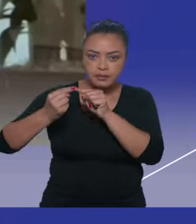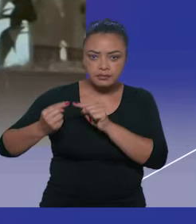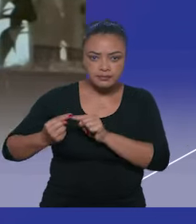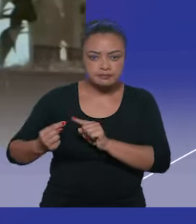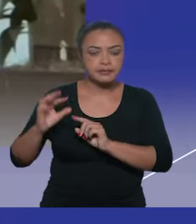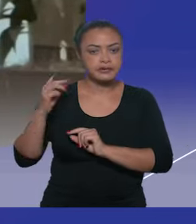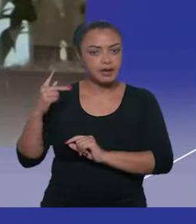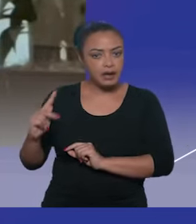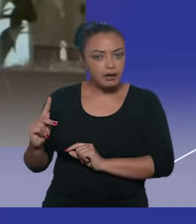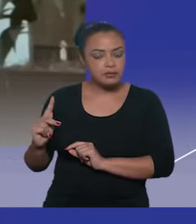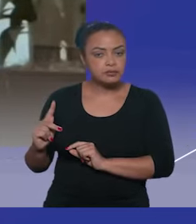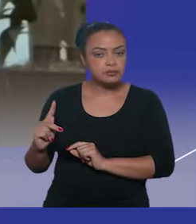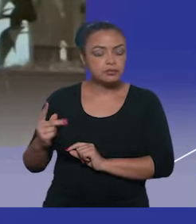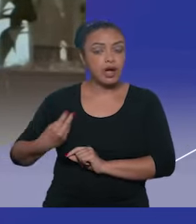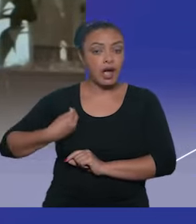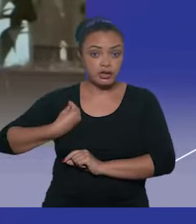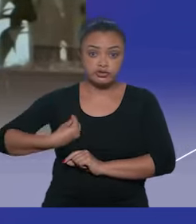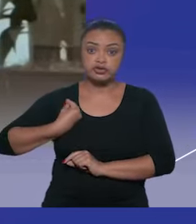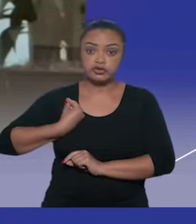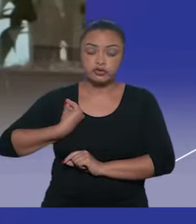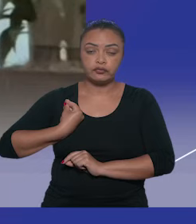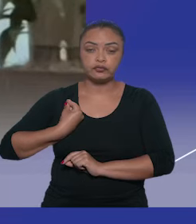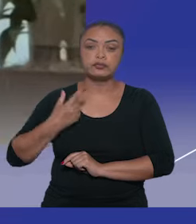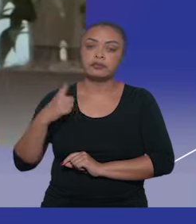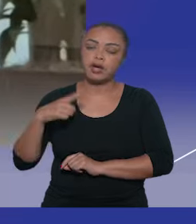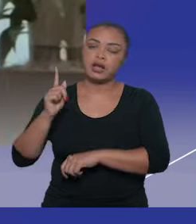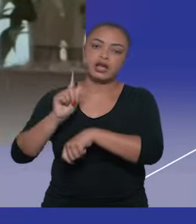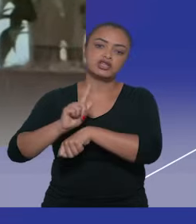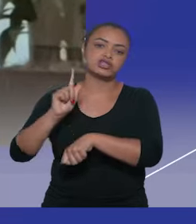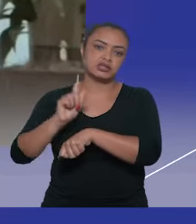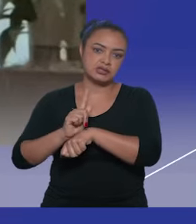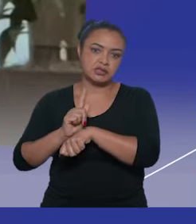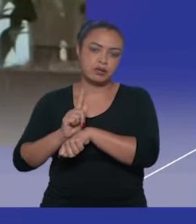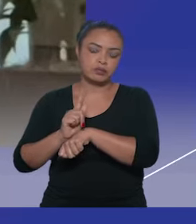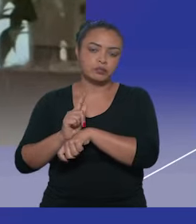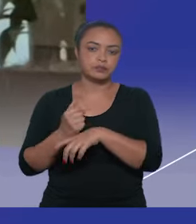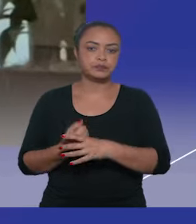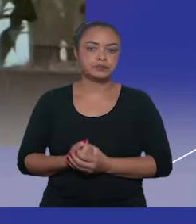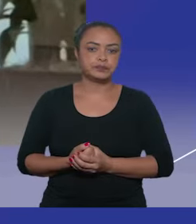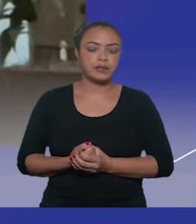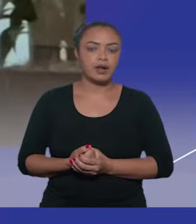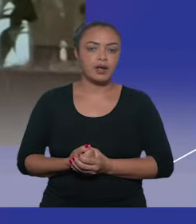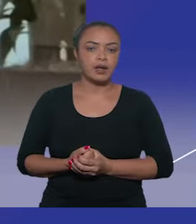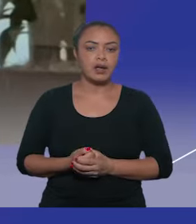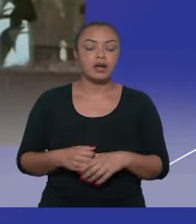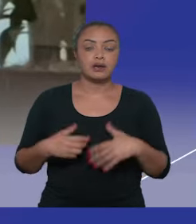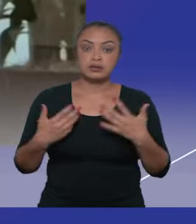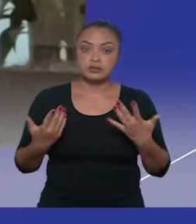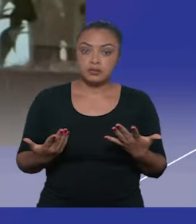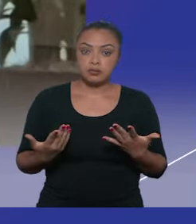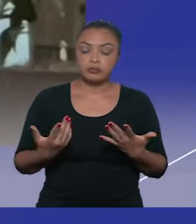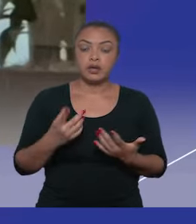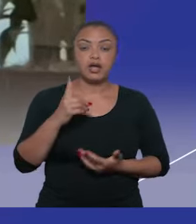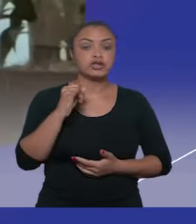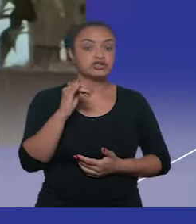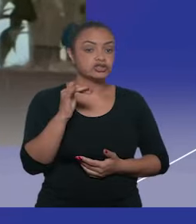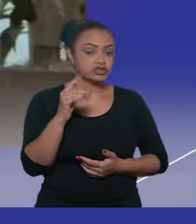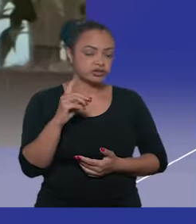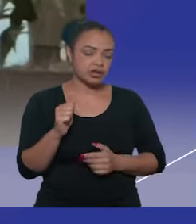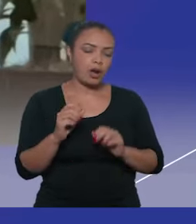esse perfil do investidor, mas, ao mesmo tempo, a gente traz todo esse serviço bastante customizado e